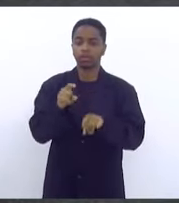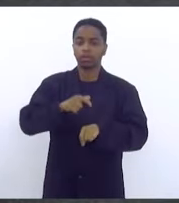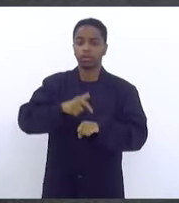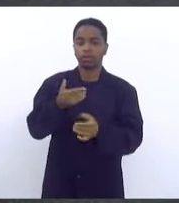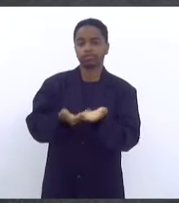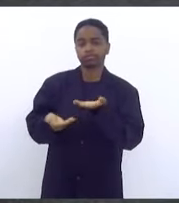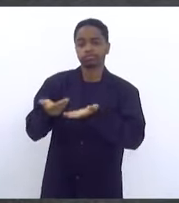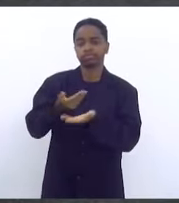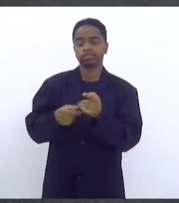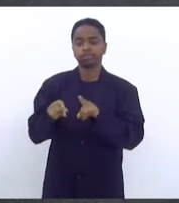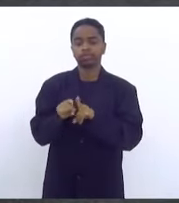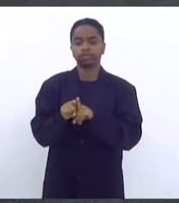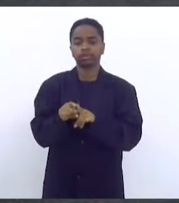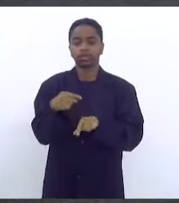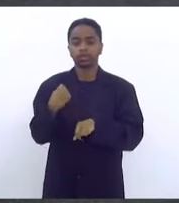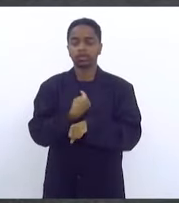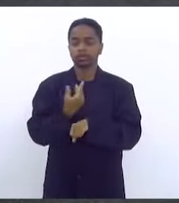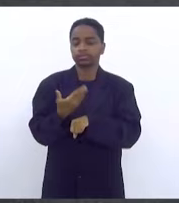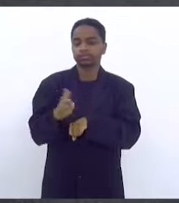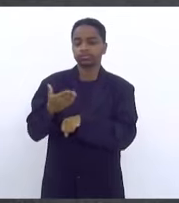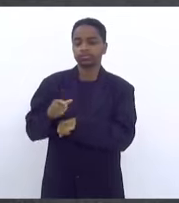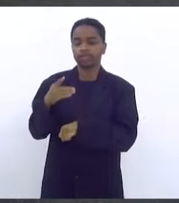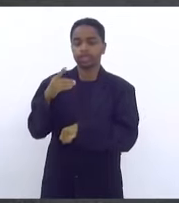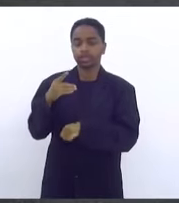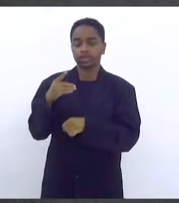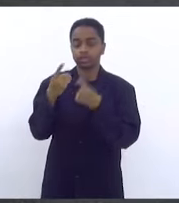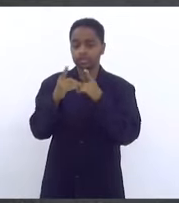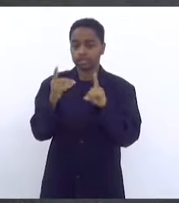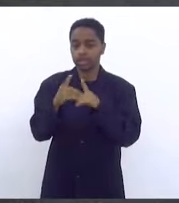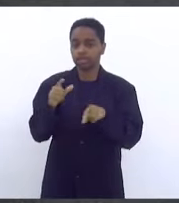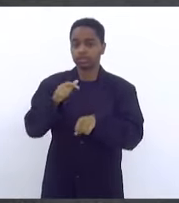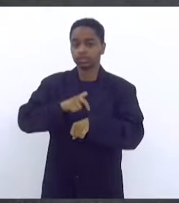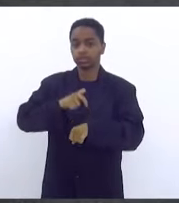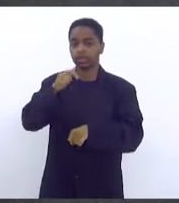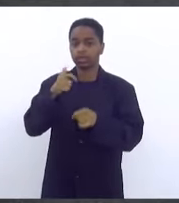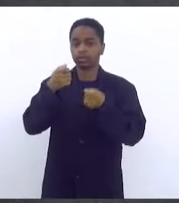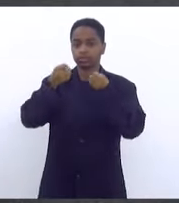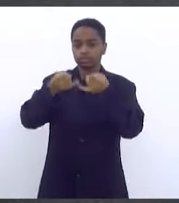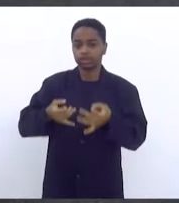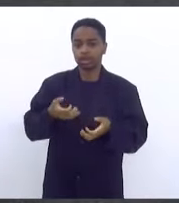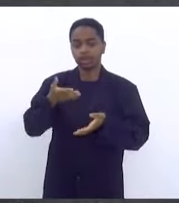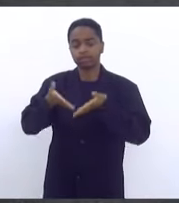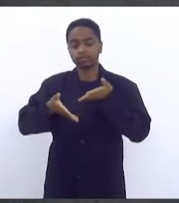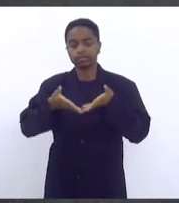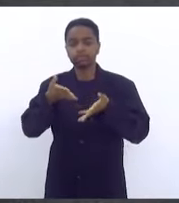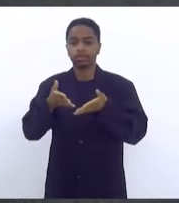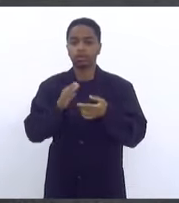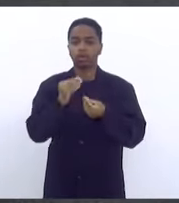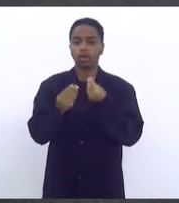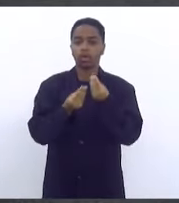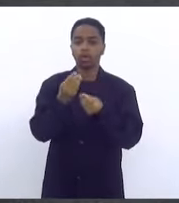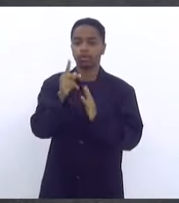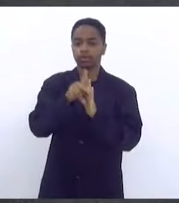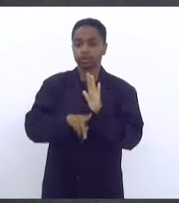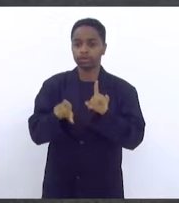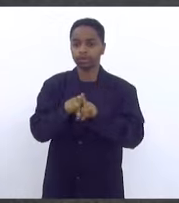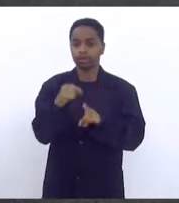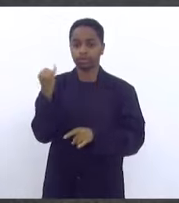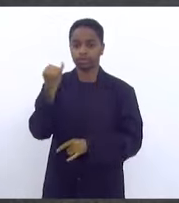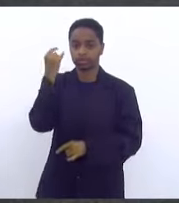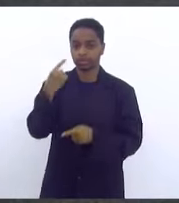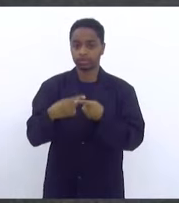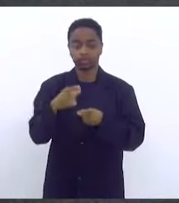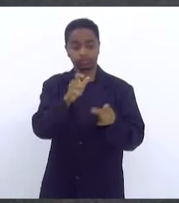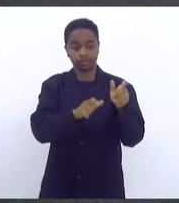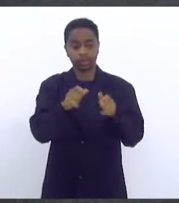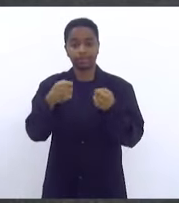interação. Fazer o exercício da didática na hora de expor e de explicar um projeto, isso também é importante, você aprender